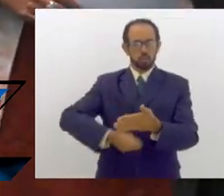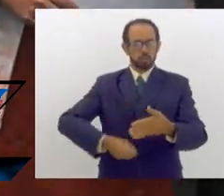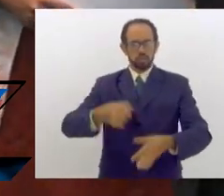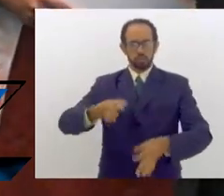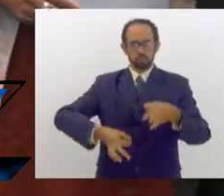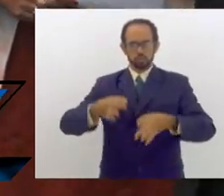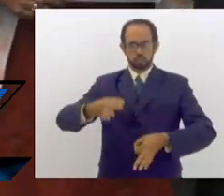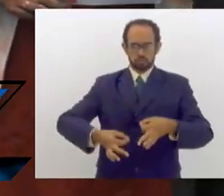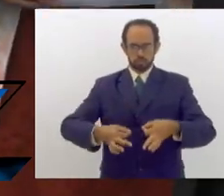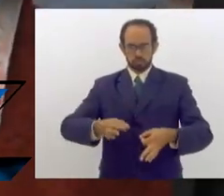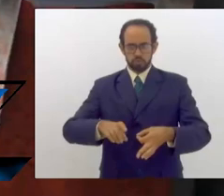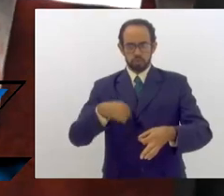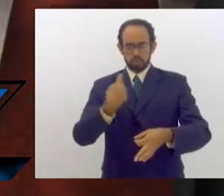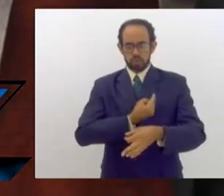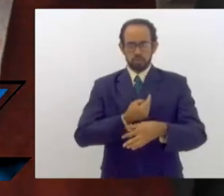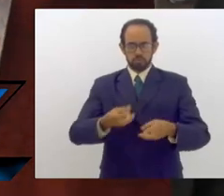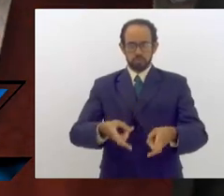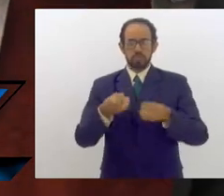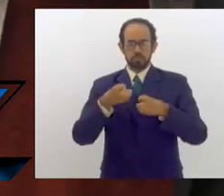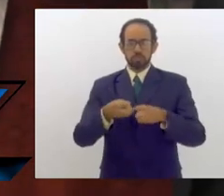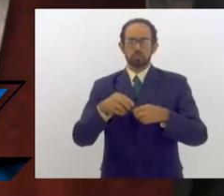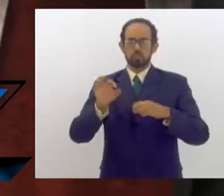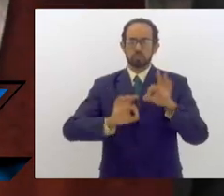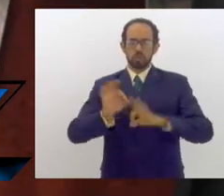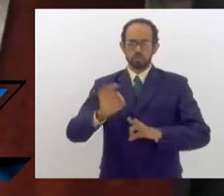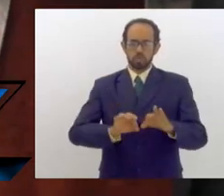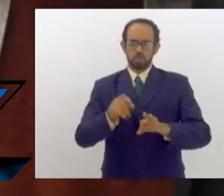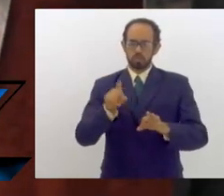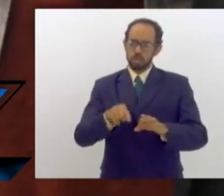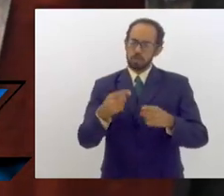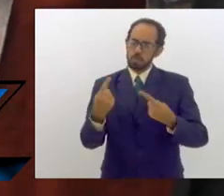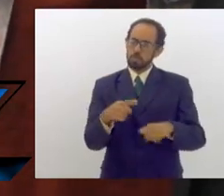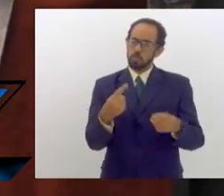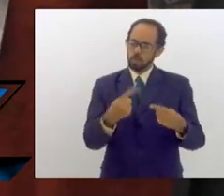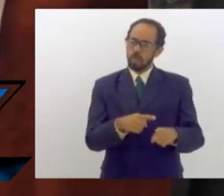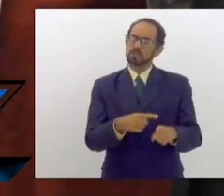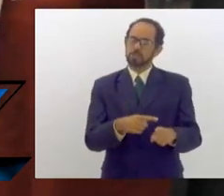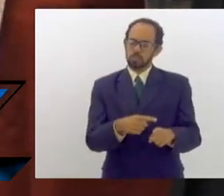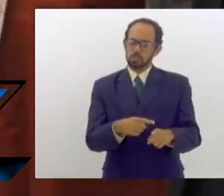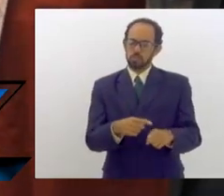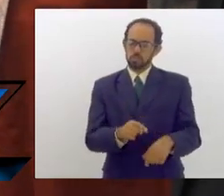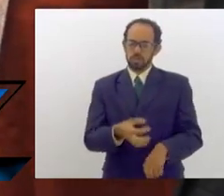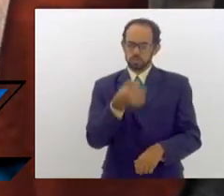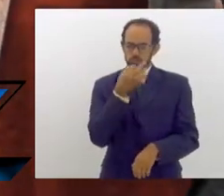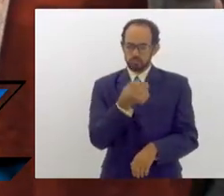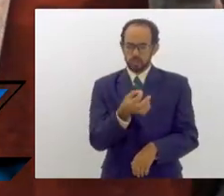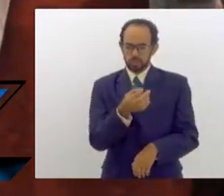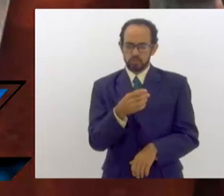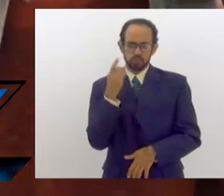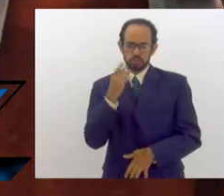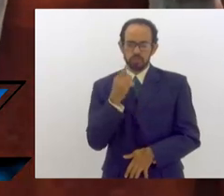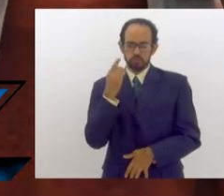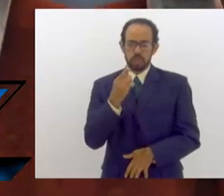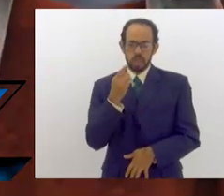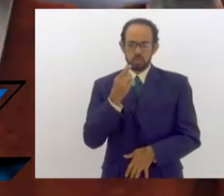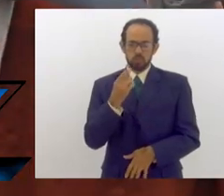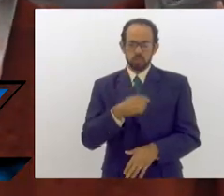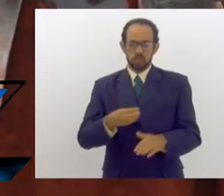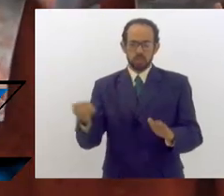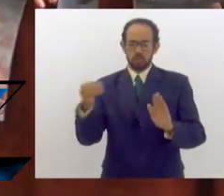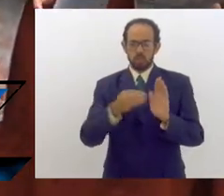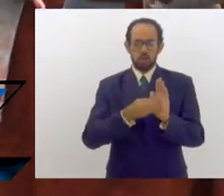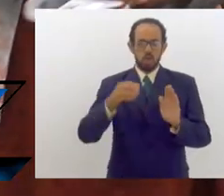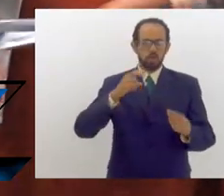a gente se deparar com um projeto que é uma provocação na justificativa do deputado ele traça um